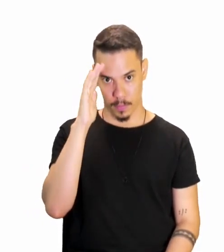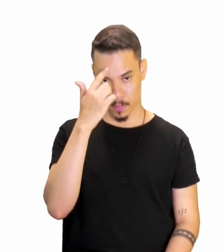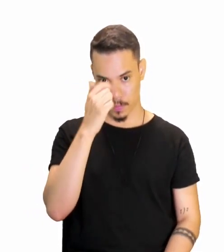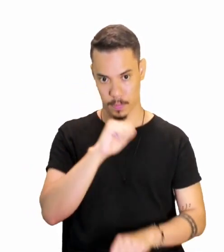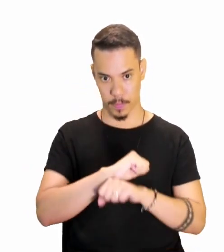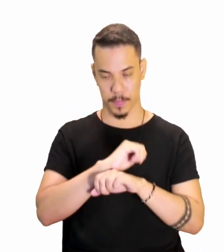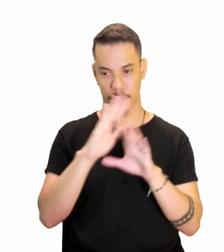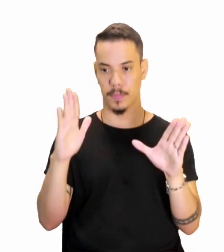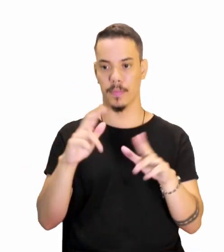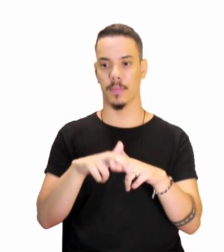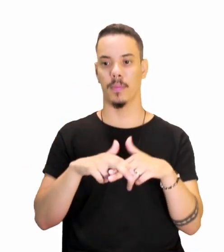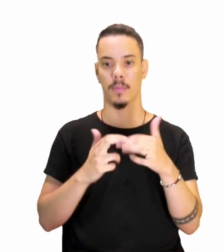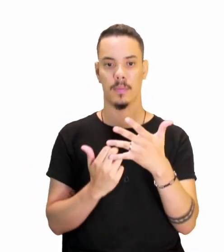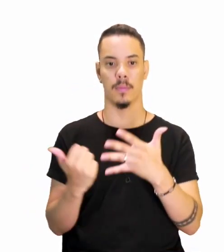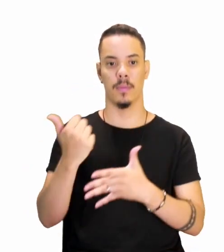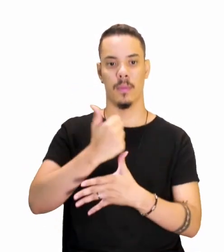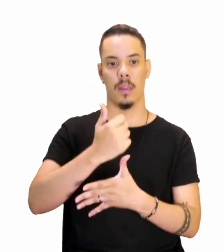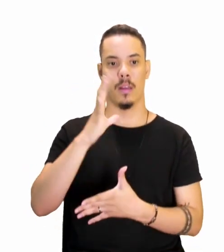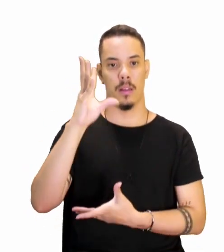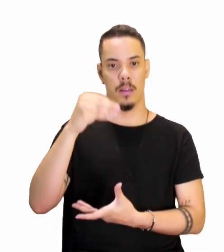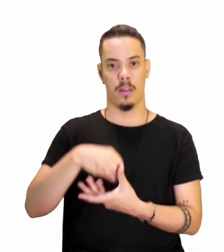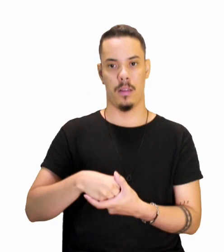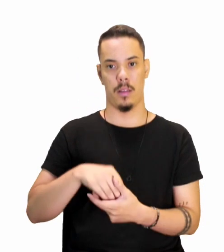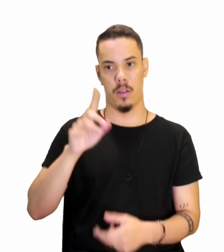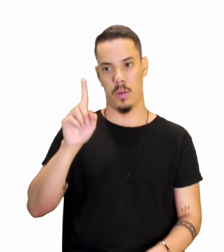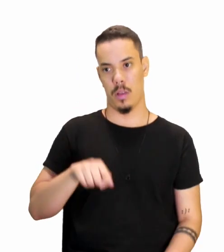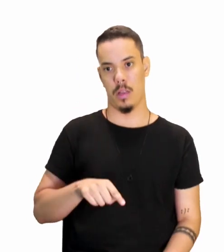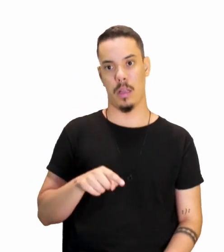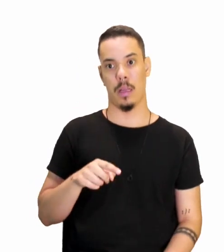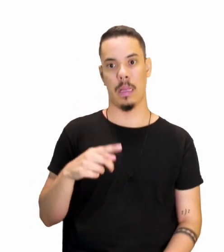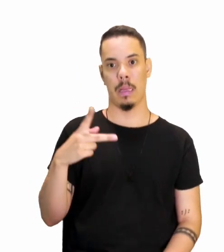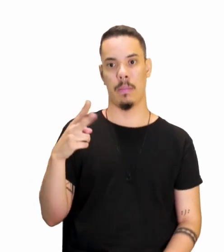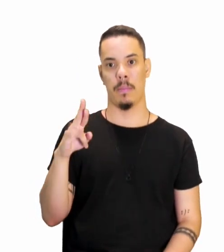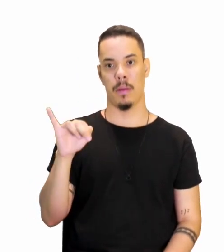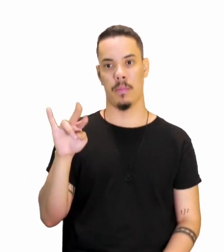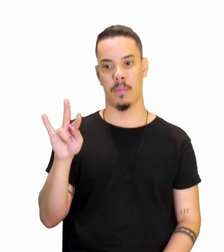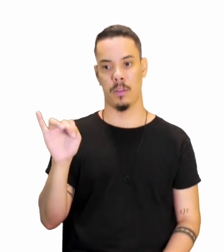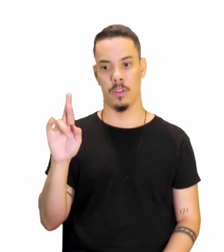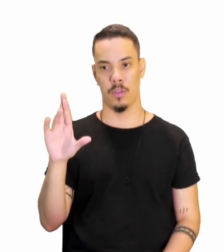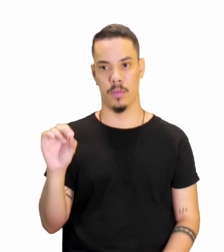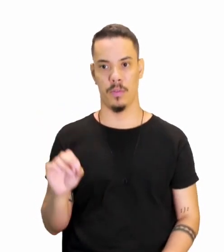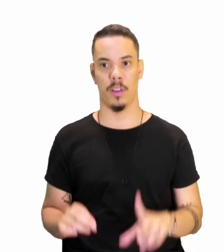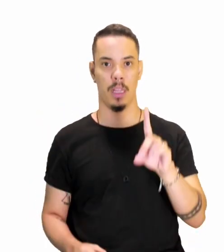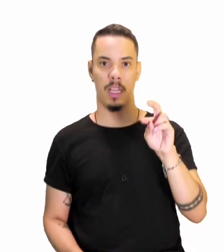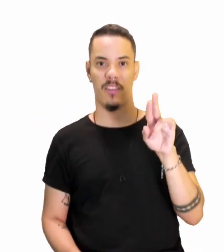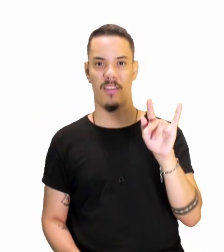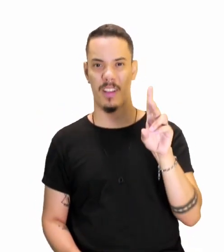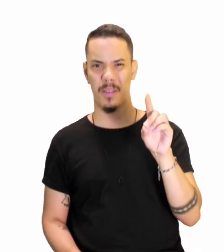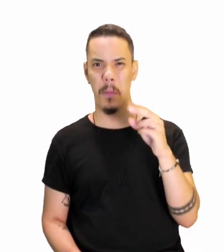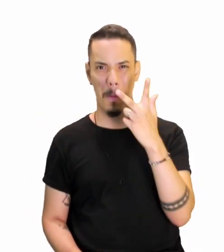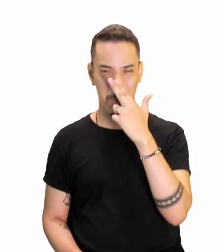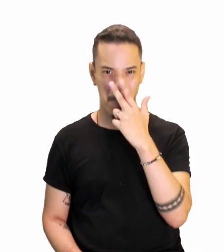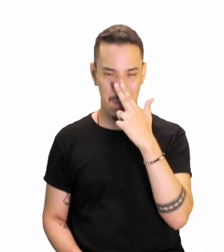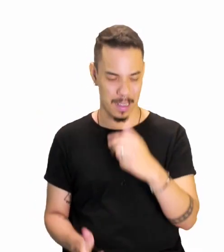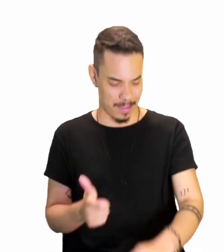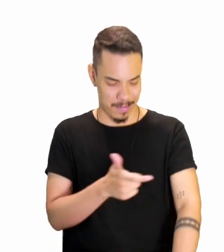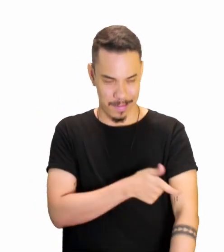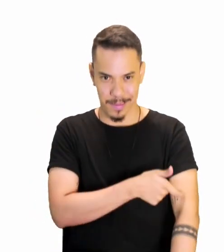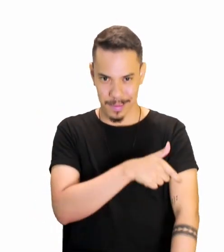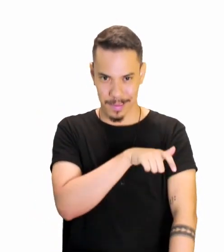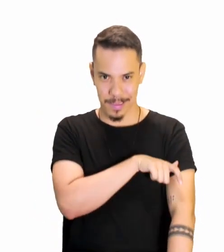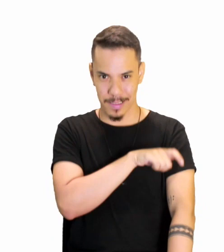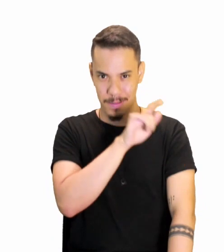do primitivo e derivado. Ai, Amadinha, parece que eu tô lá no ensino fundamental 1.